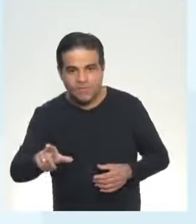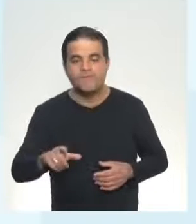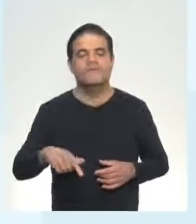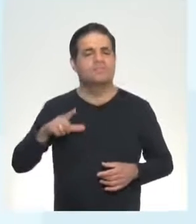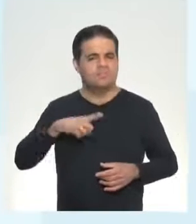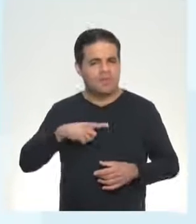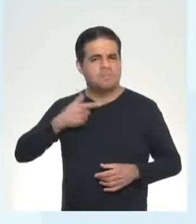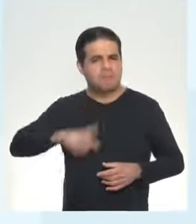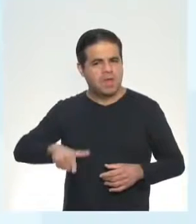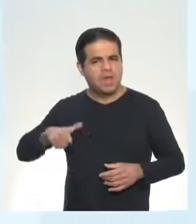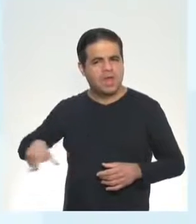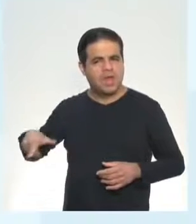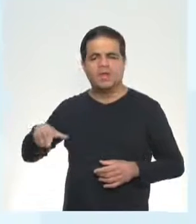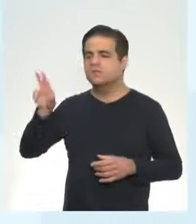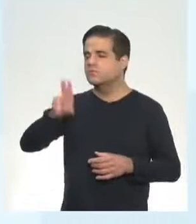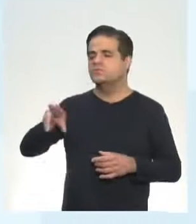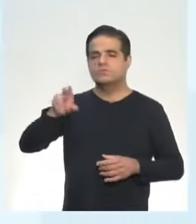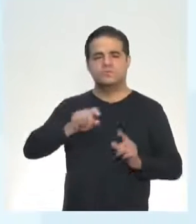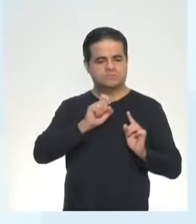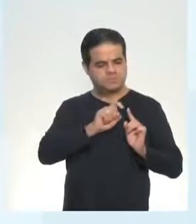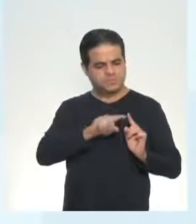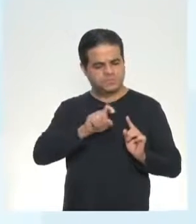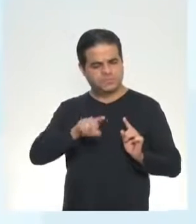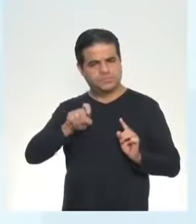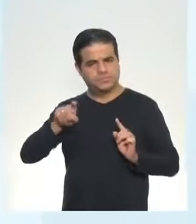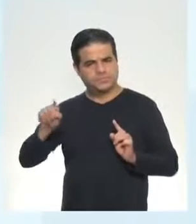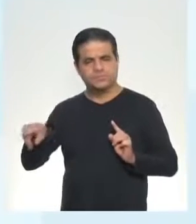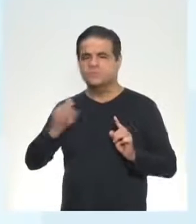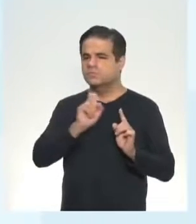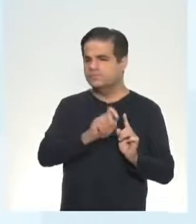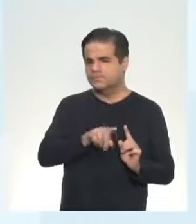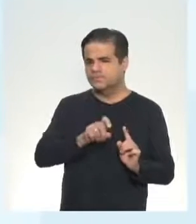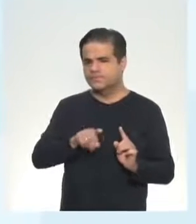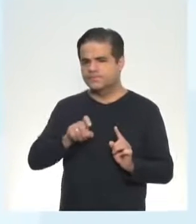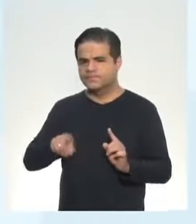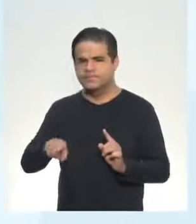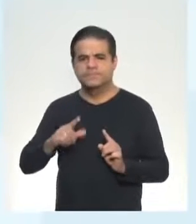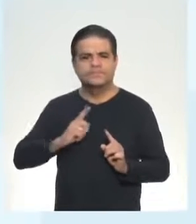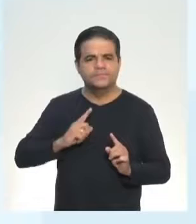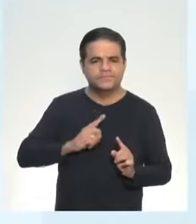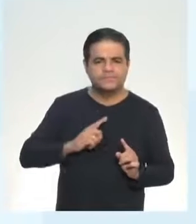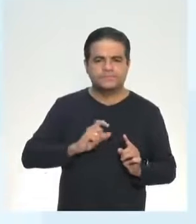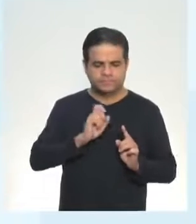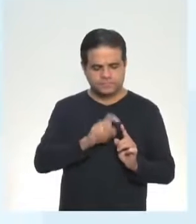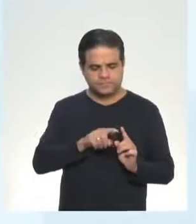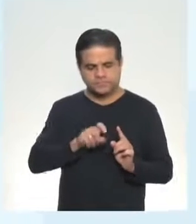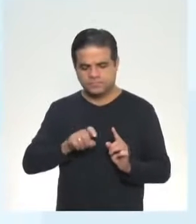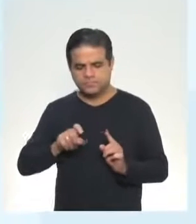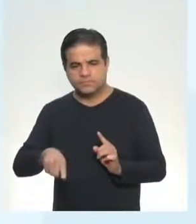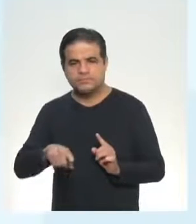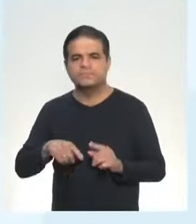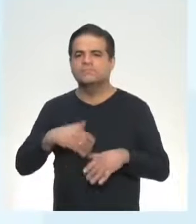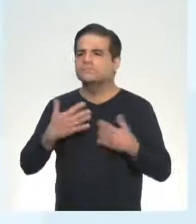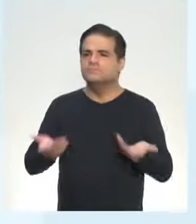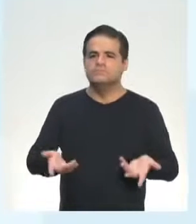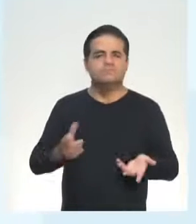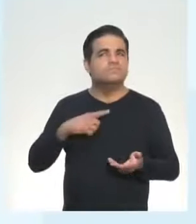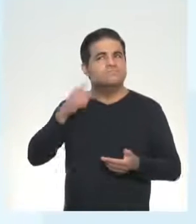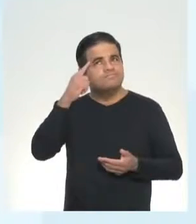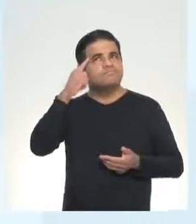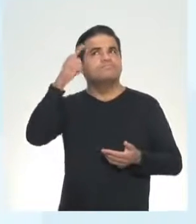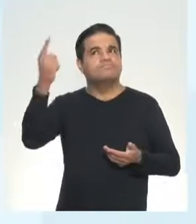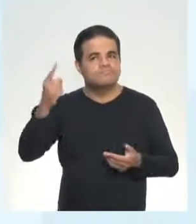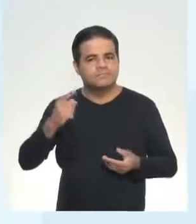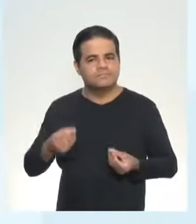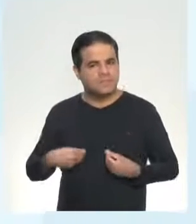tem mais. O uso das reticências aí, os 3 pontinhos, né? Reticências. Que intenção que